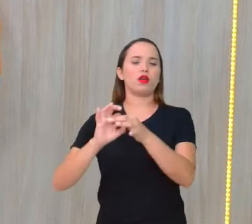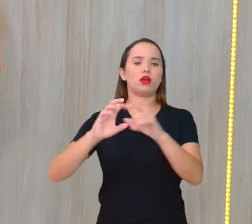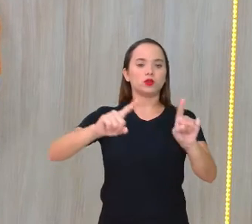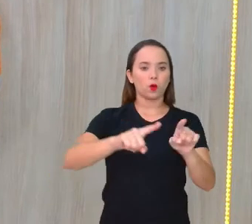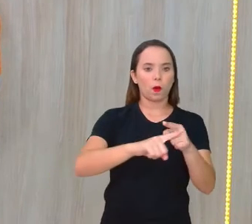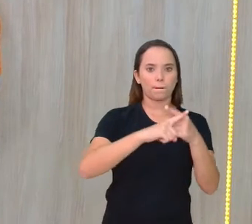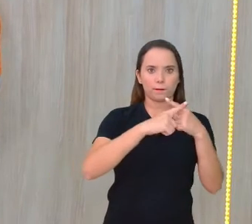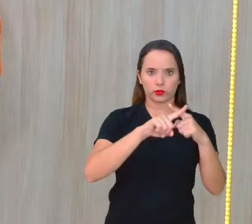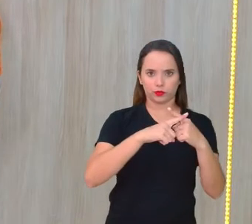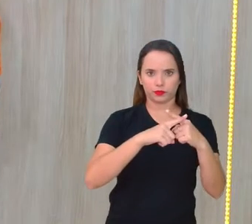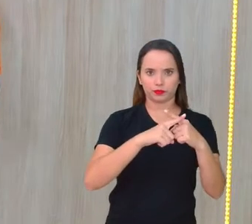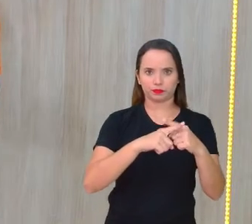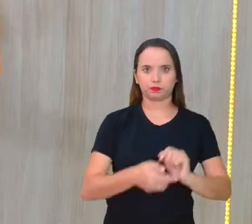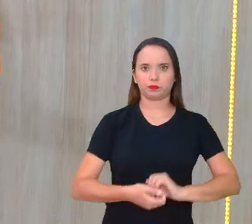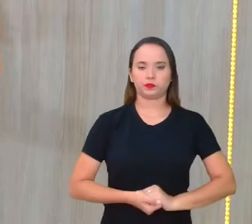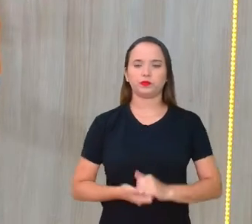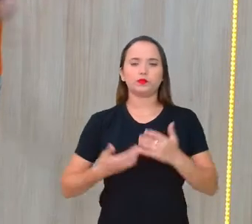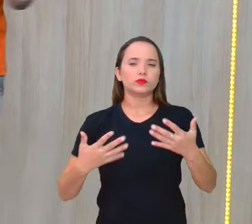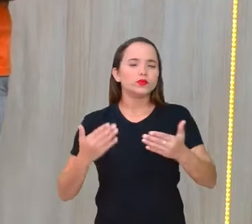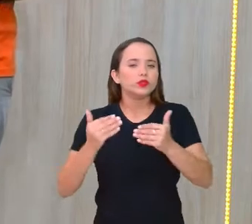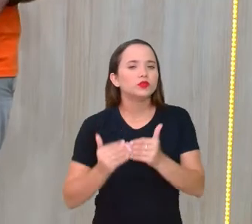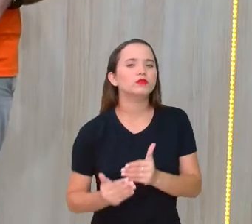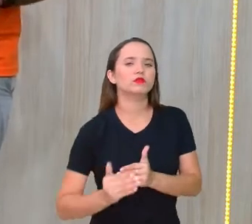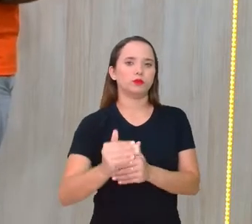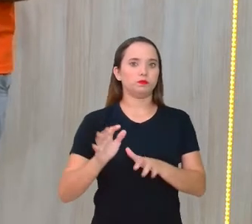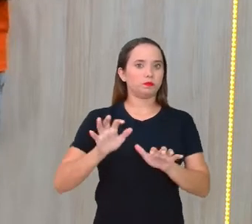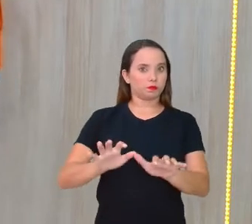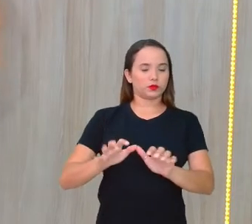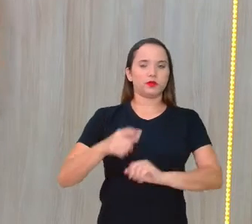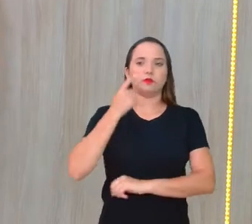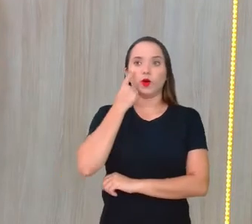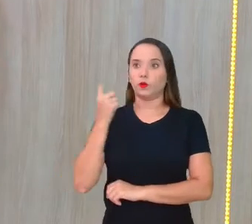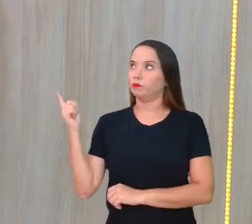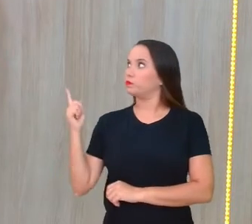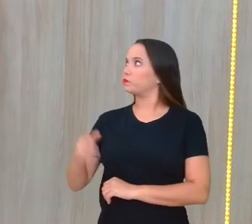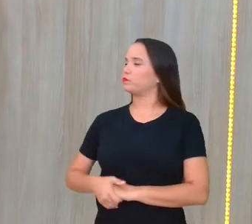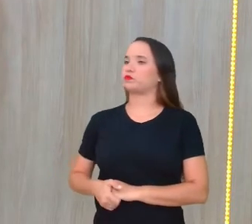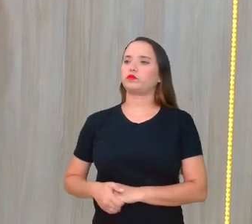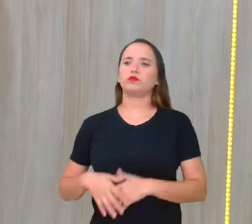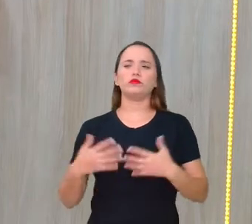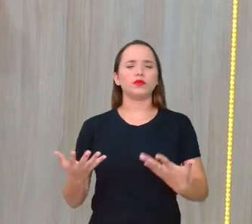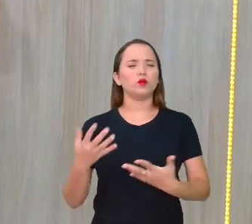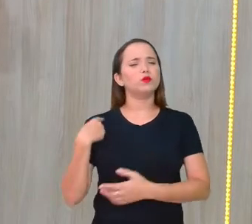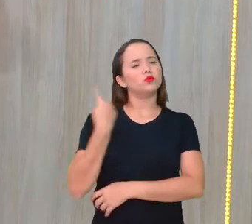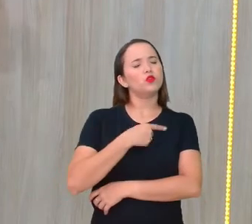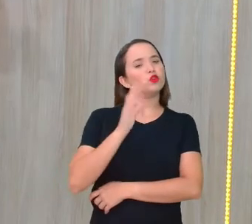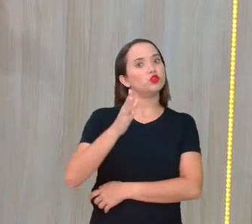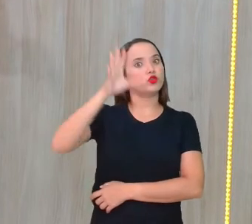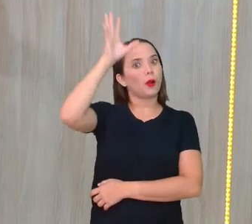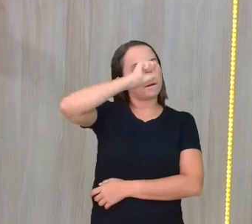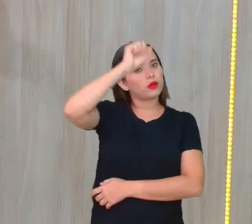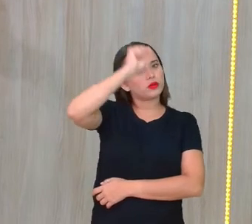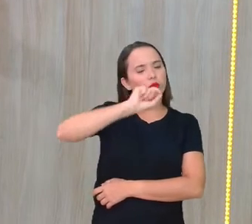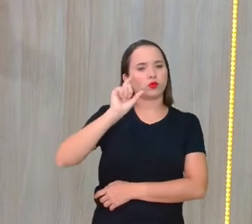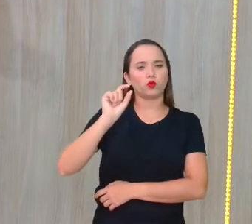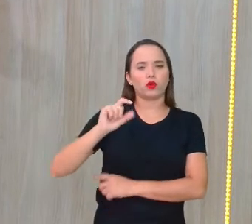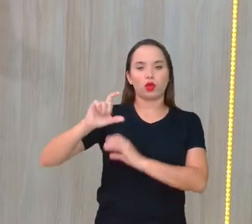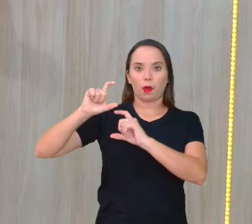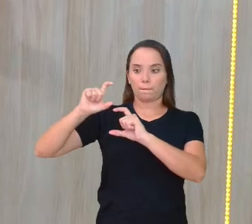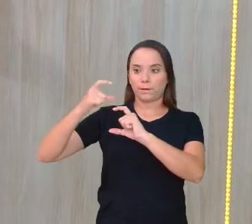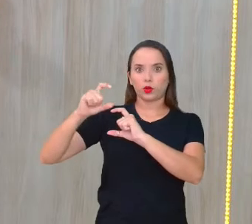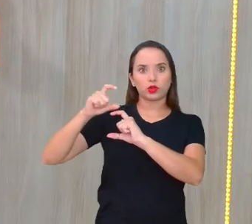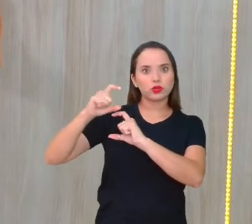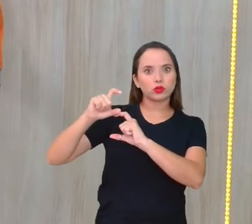tentar entender potenciação a partir da multiplicação. Então a gente viu que uma potenciação,